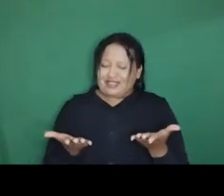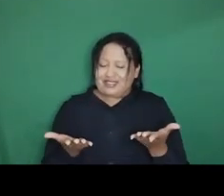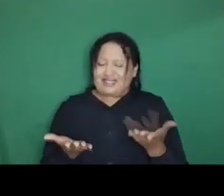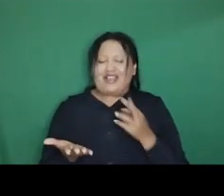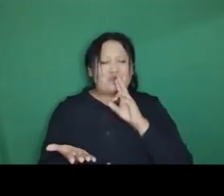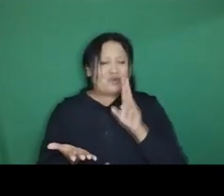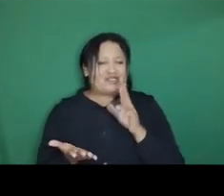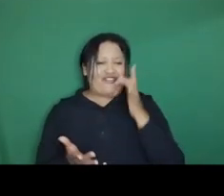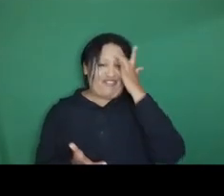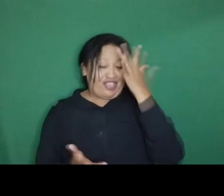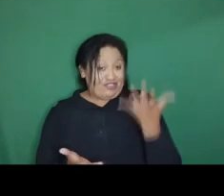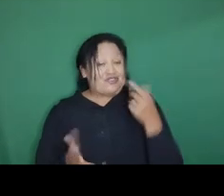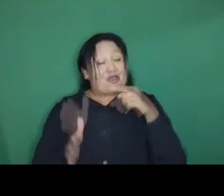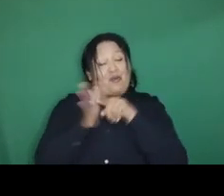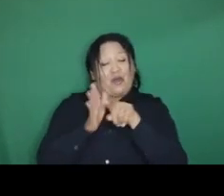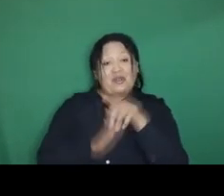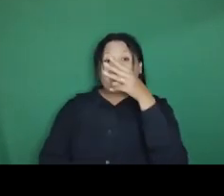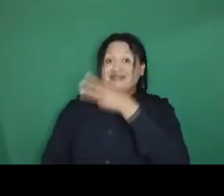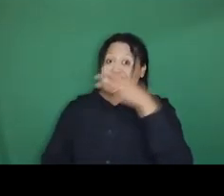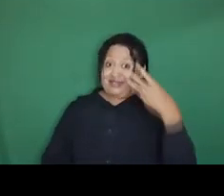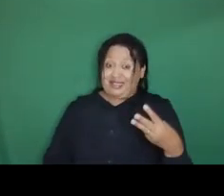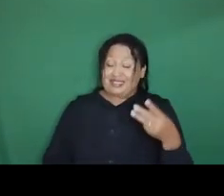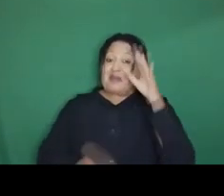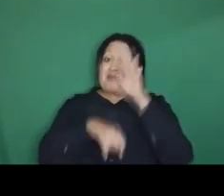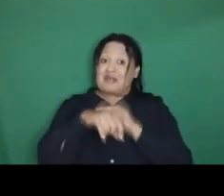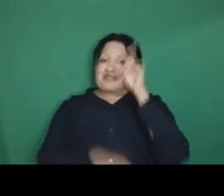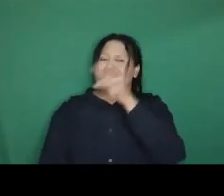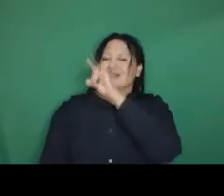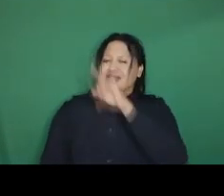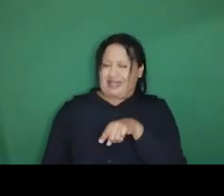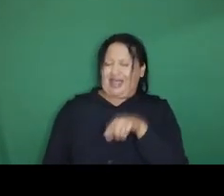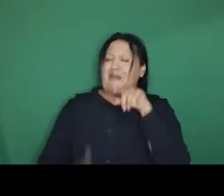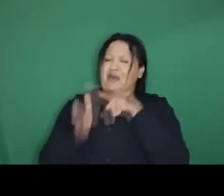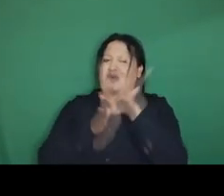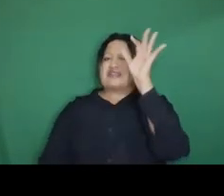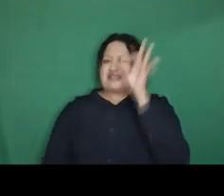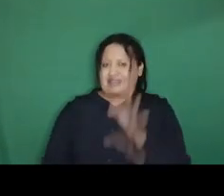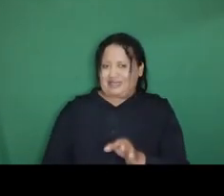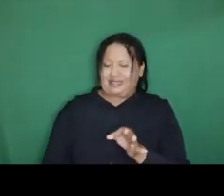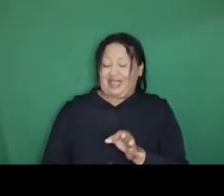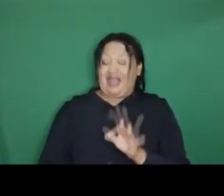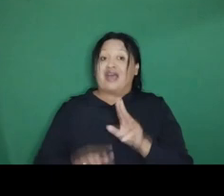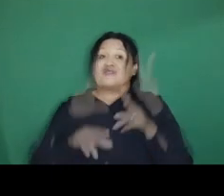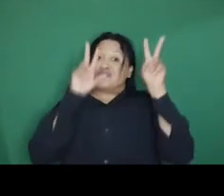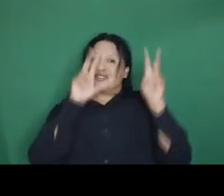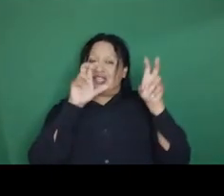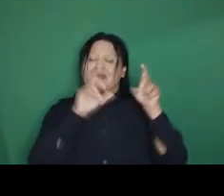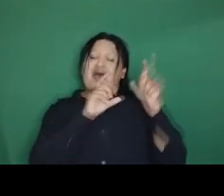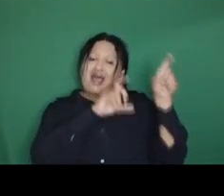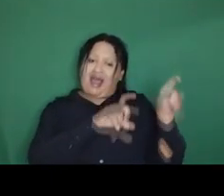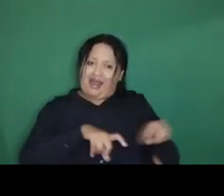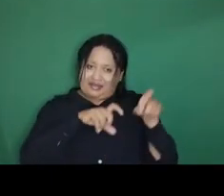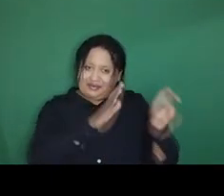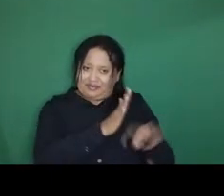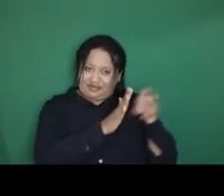que vocês tiraram de letra que a questão 33 que pede para vocês assinalarem alternativa correta no que se refere